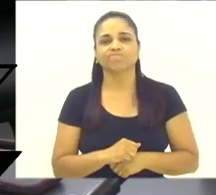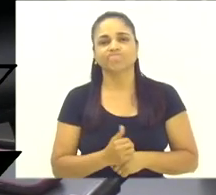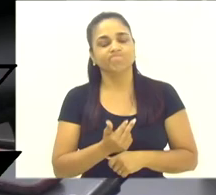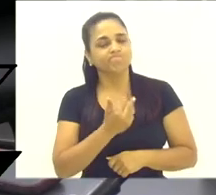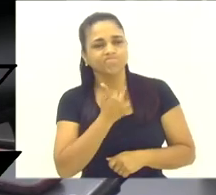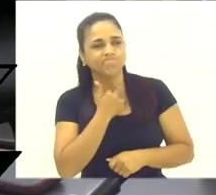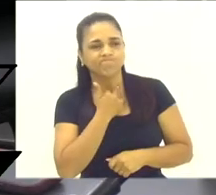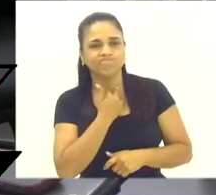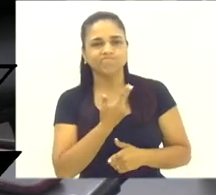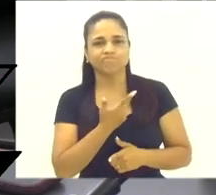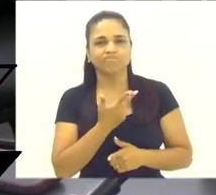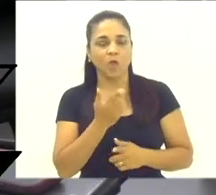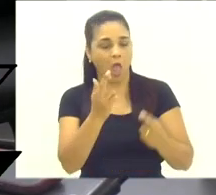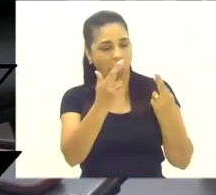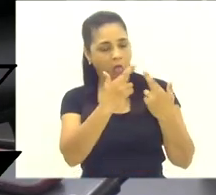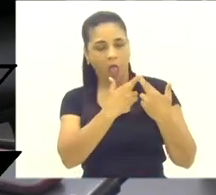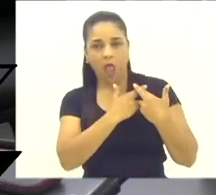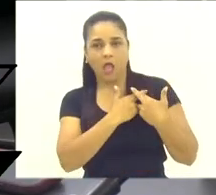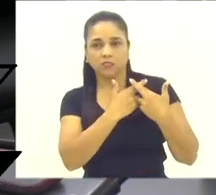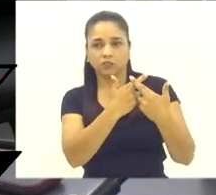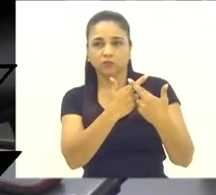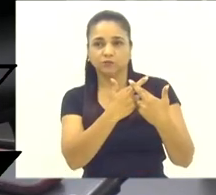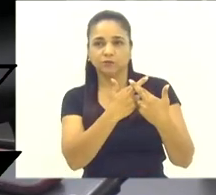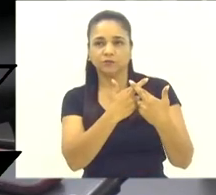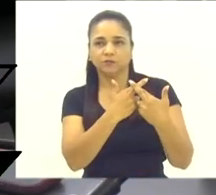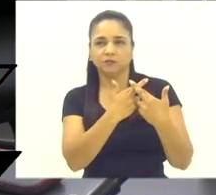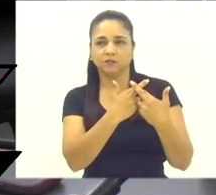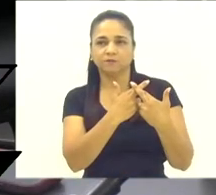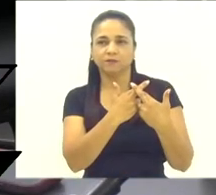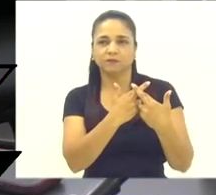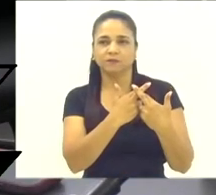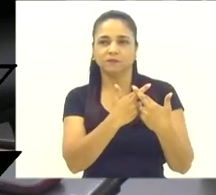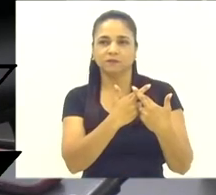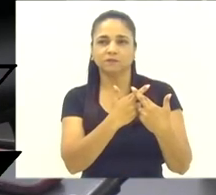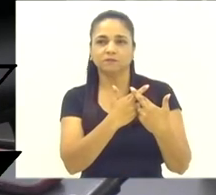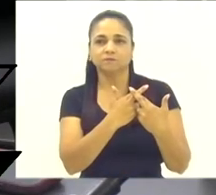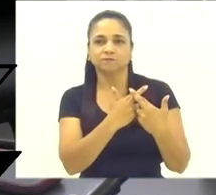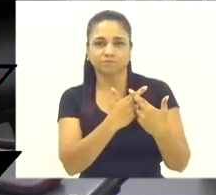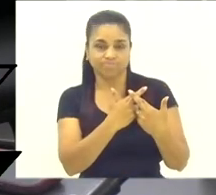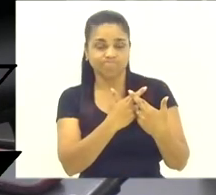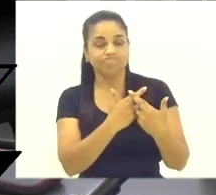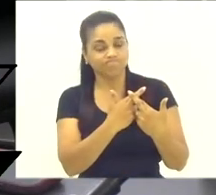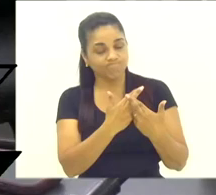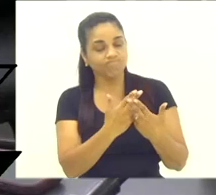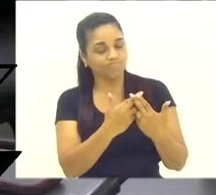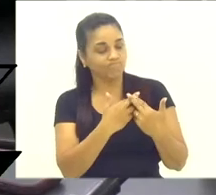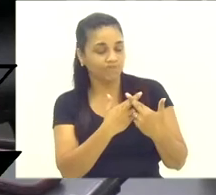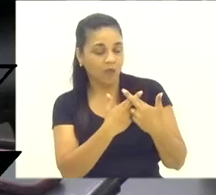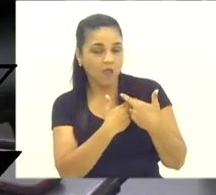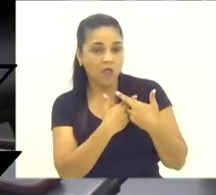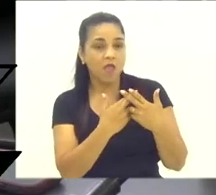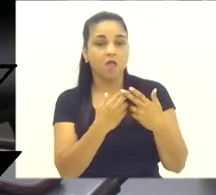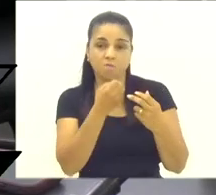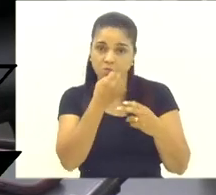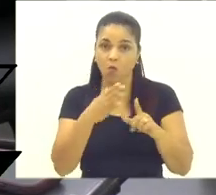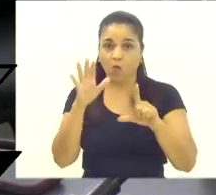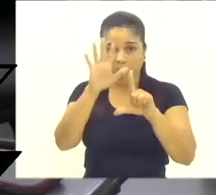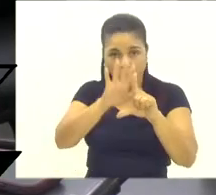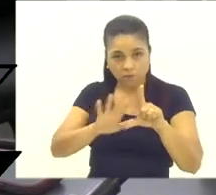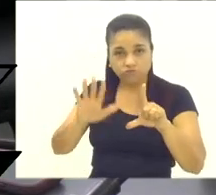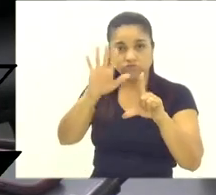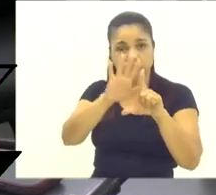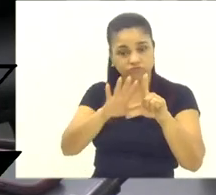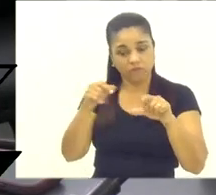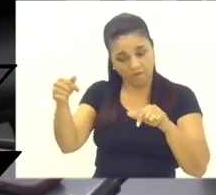é isso a responsabilidade eu acho que por isso que eu acho que é muito bom que as plataformas venham